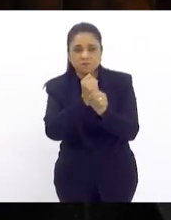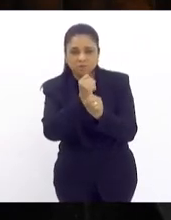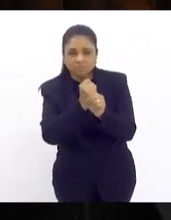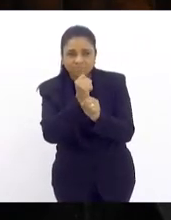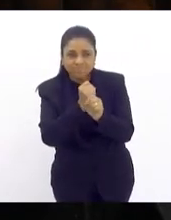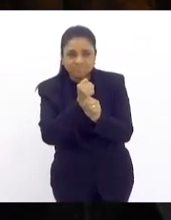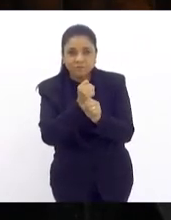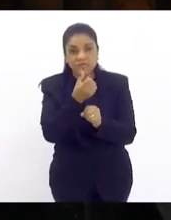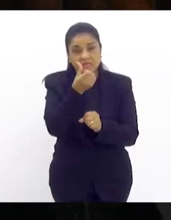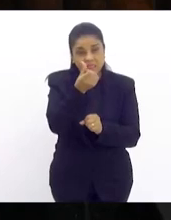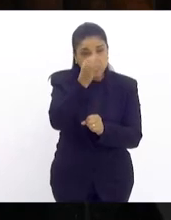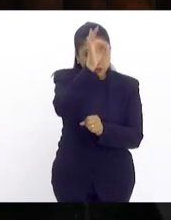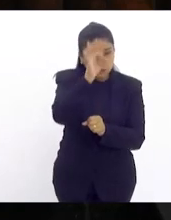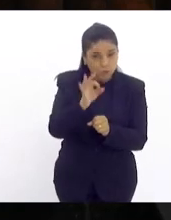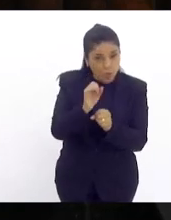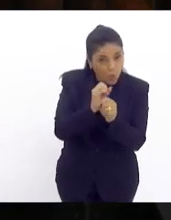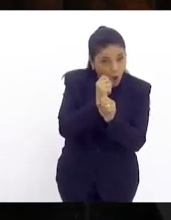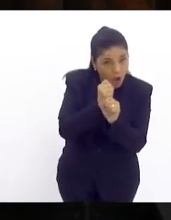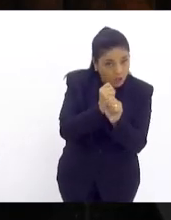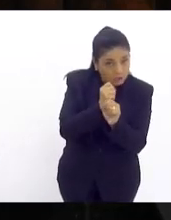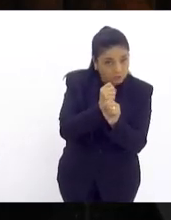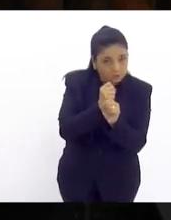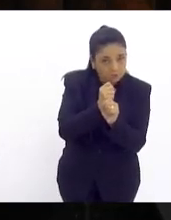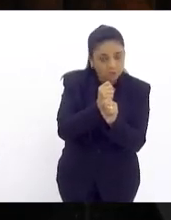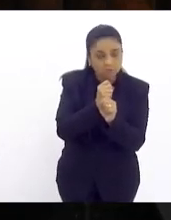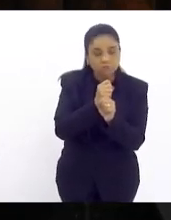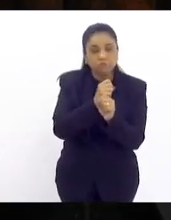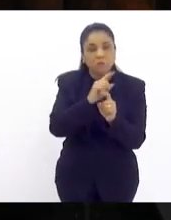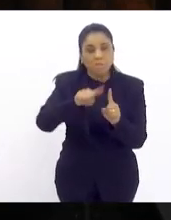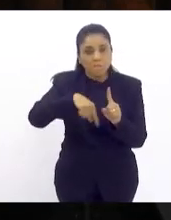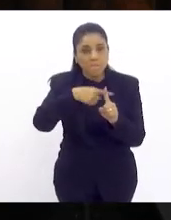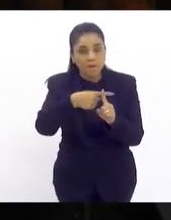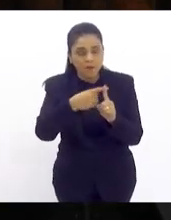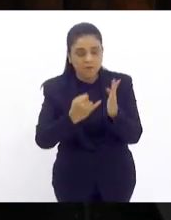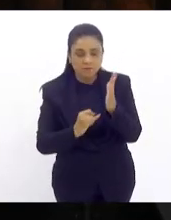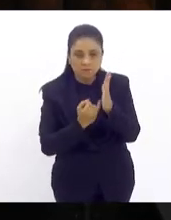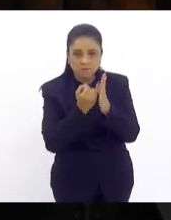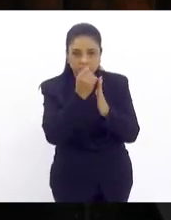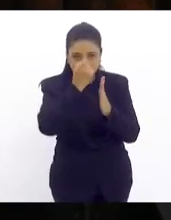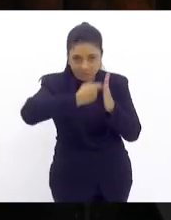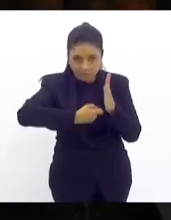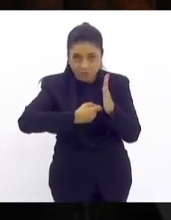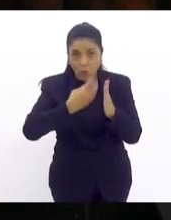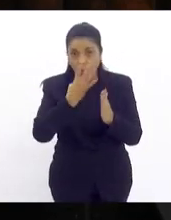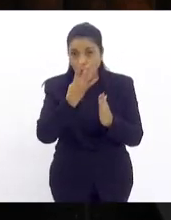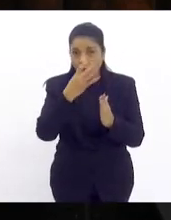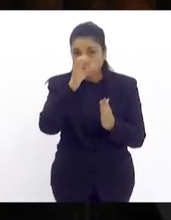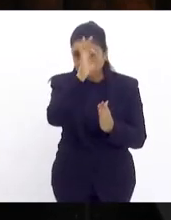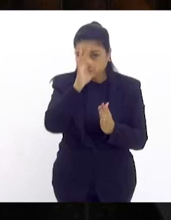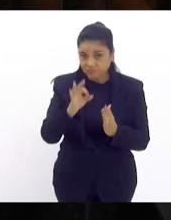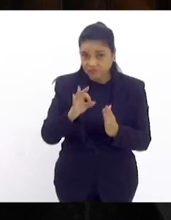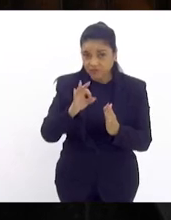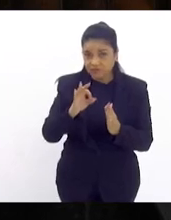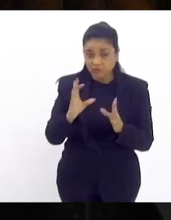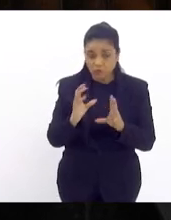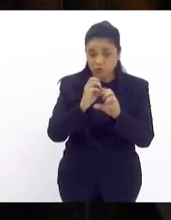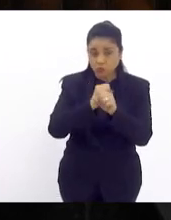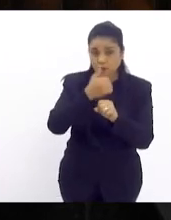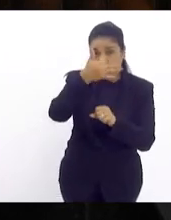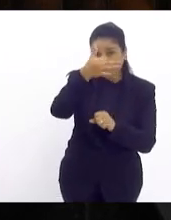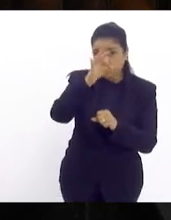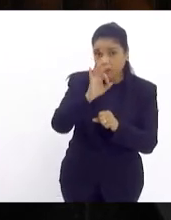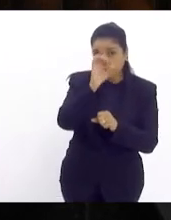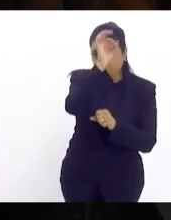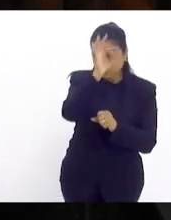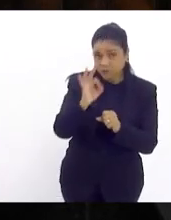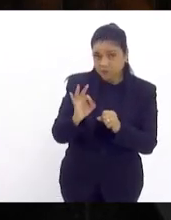seja de 6% com uma taxa de juros de quatro nós estamos com uma taxa SELIC de 10%